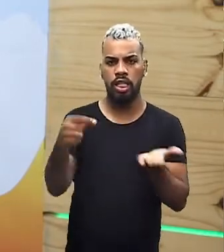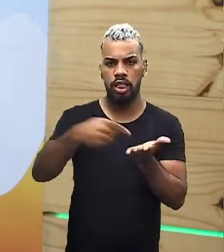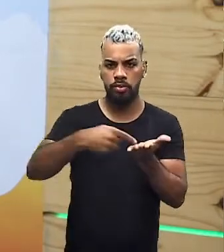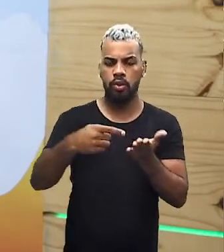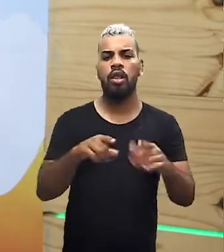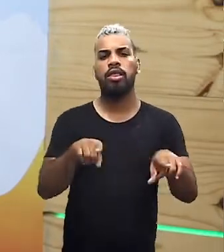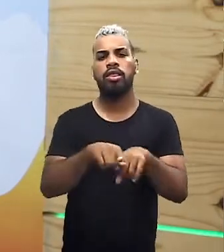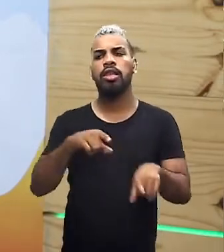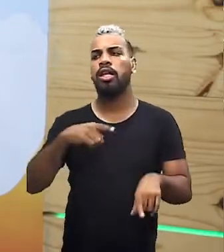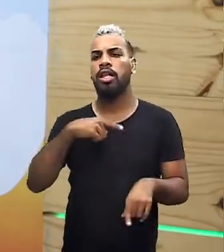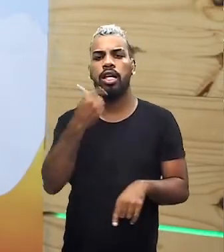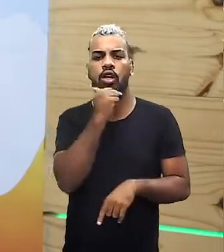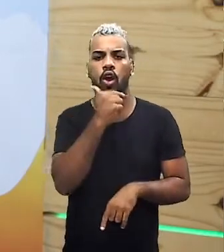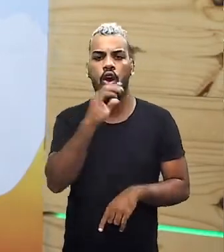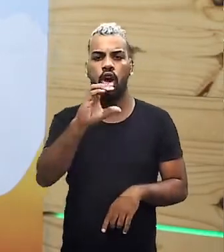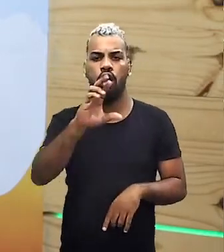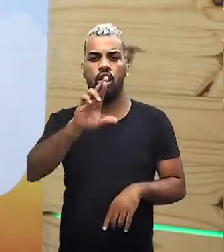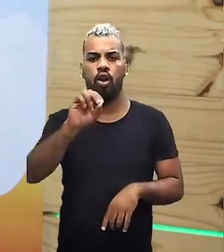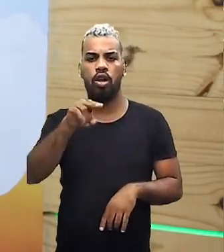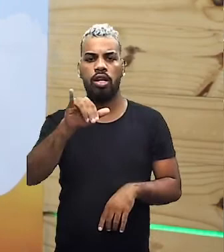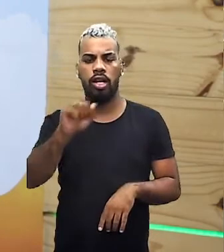tá bom? Tirinha,